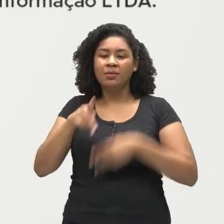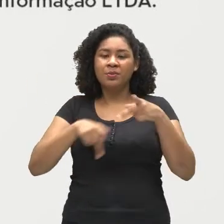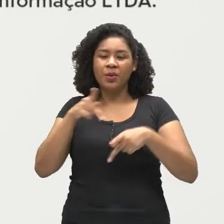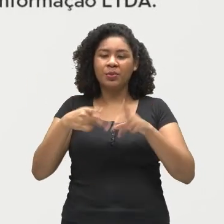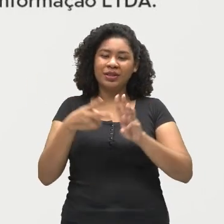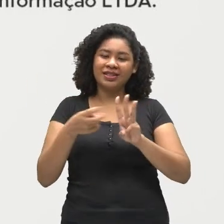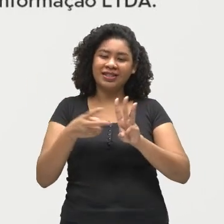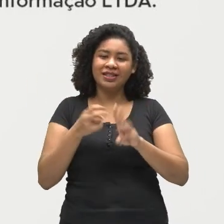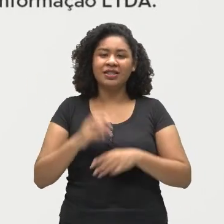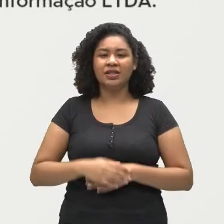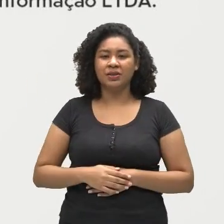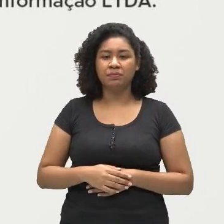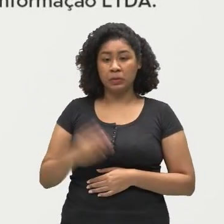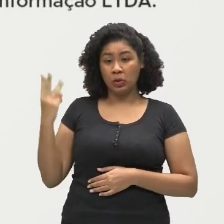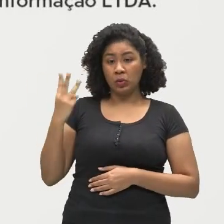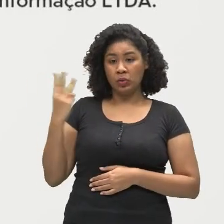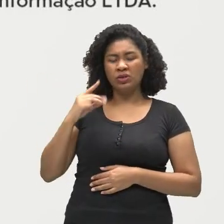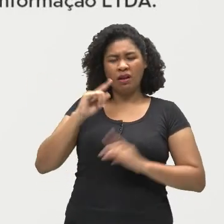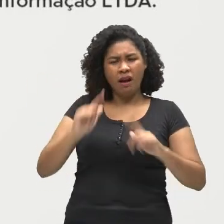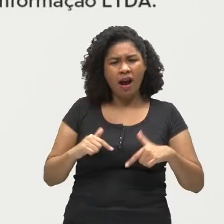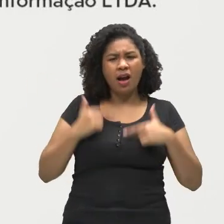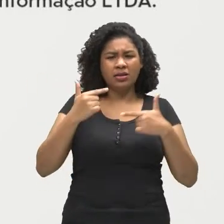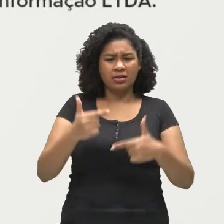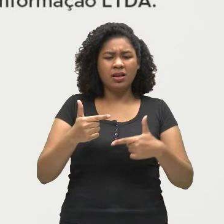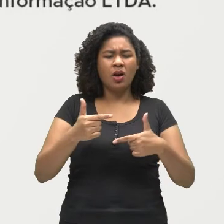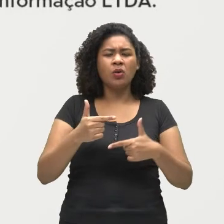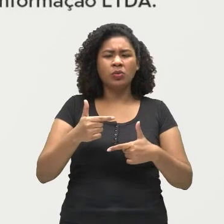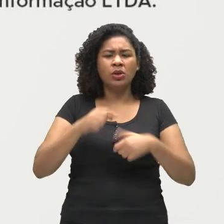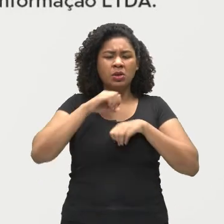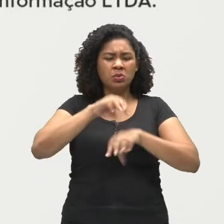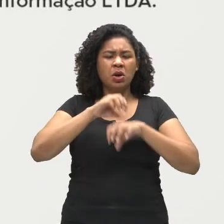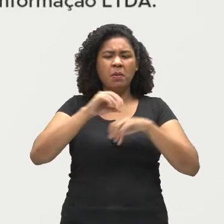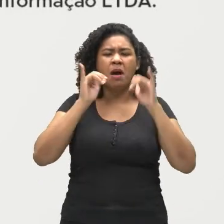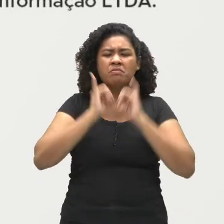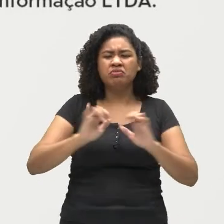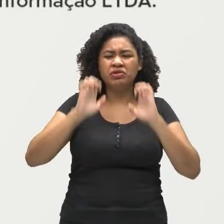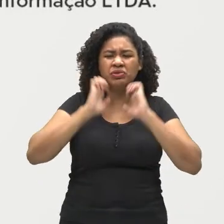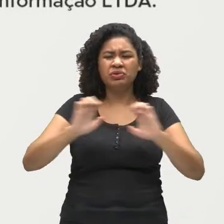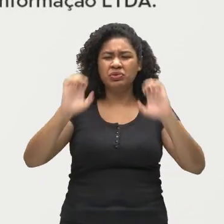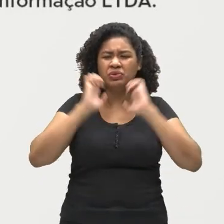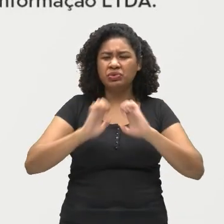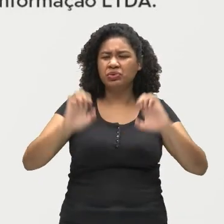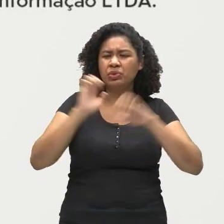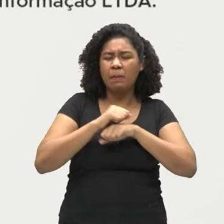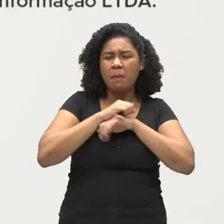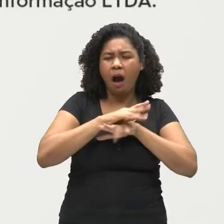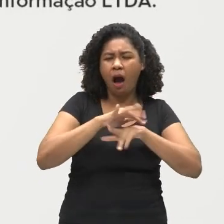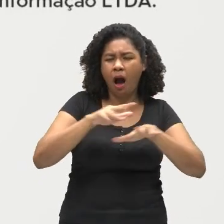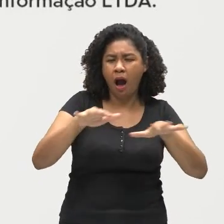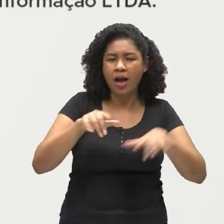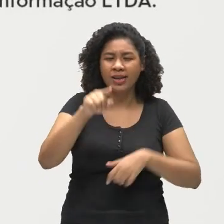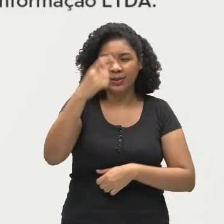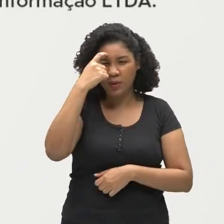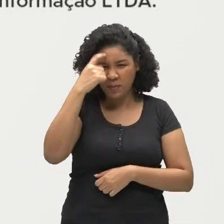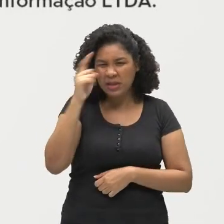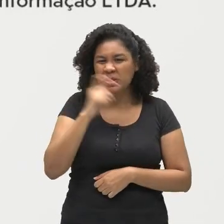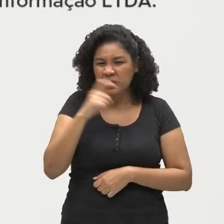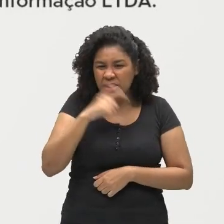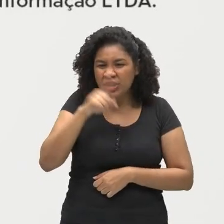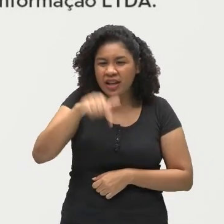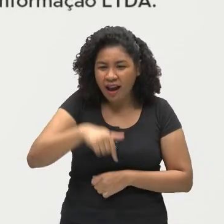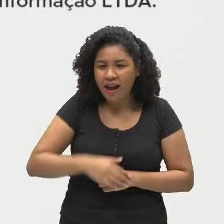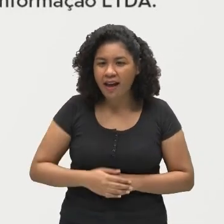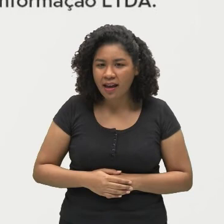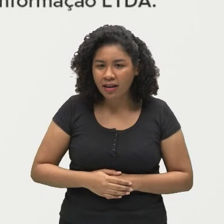é muito, muito, muito grande. Aí vocês vão dizer, mentira. Deixa eu fazer uma perguntinha para vocês aí, só me